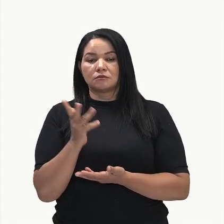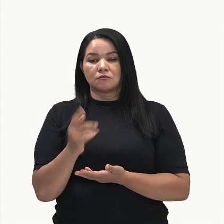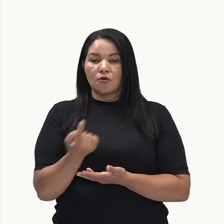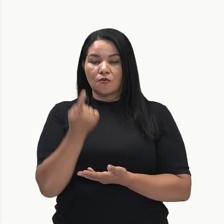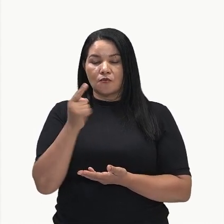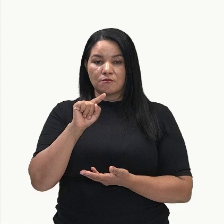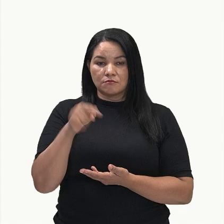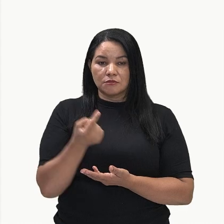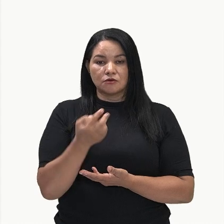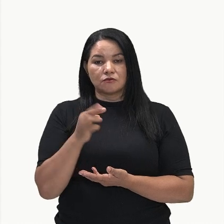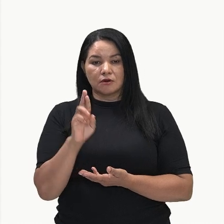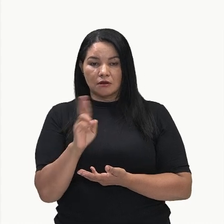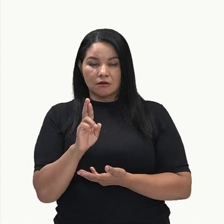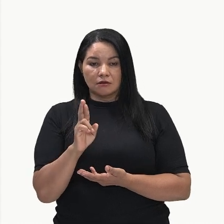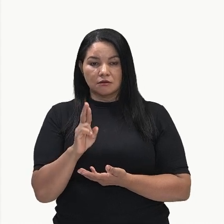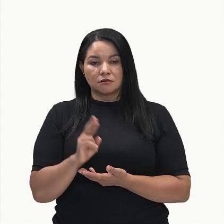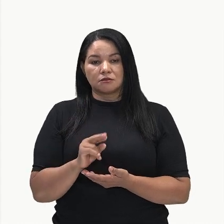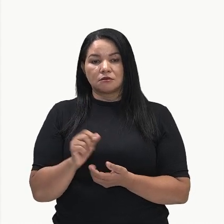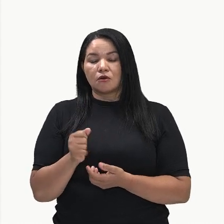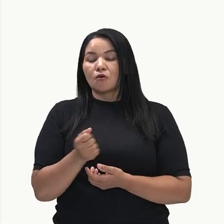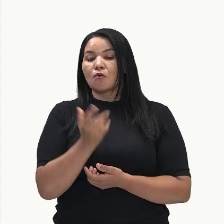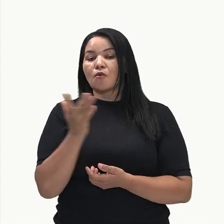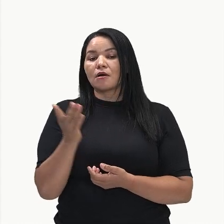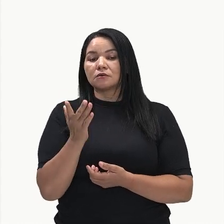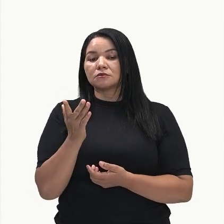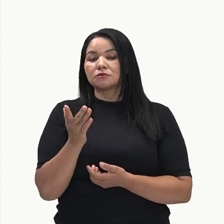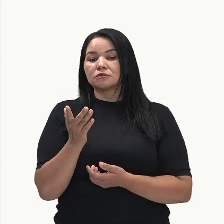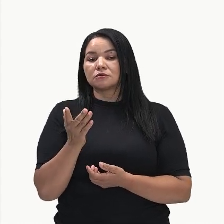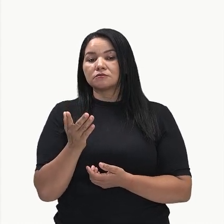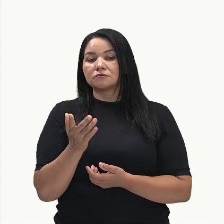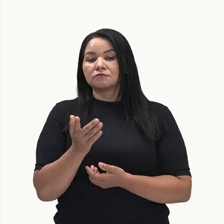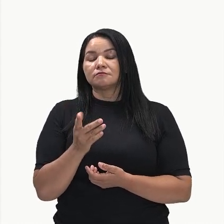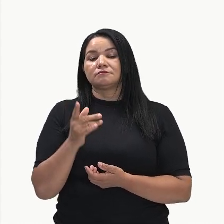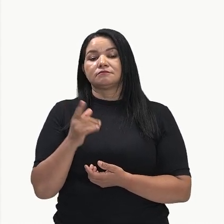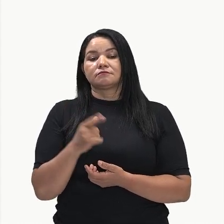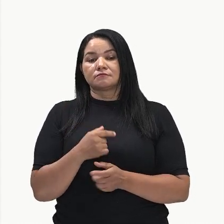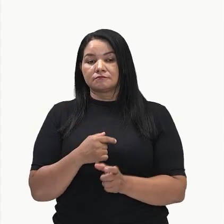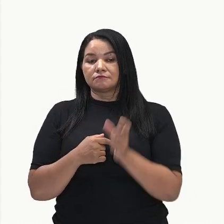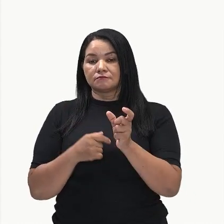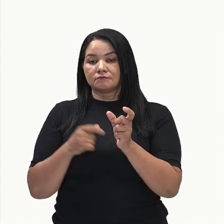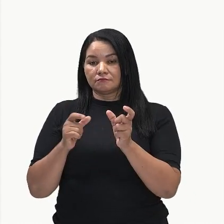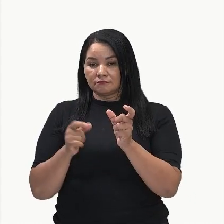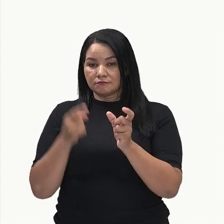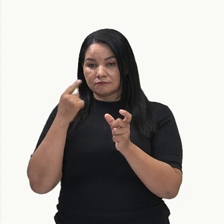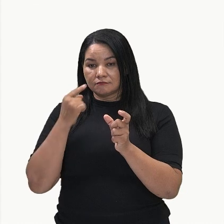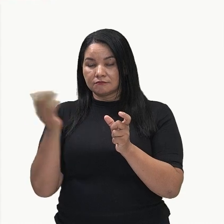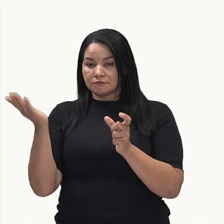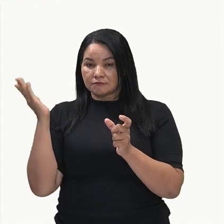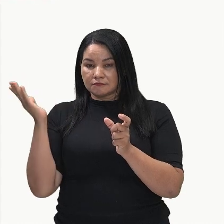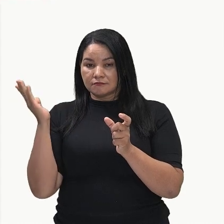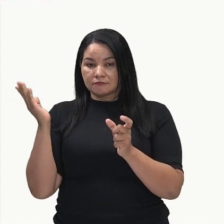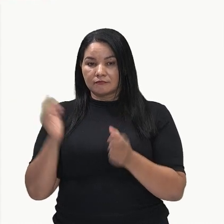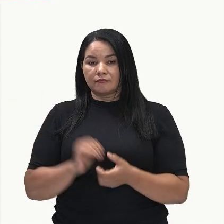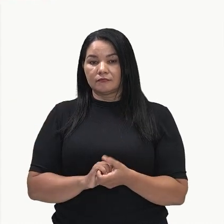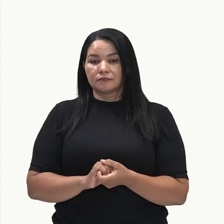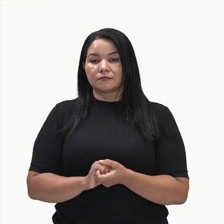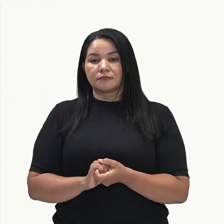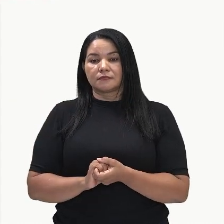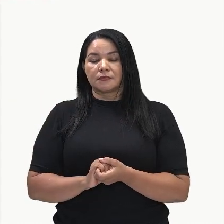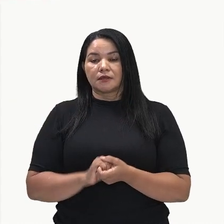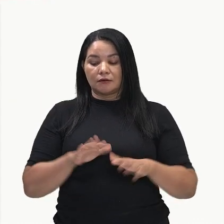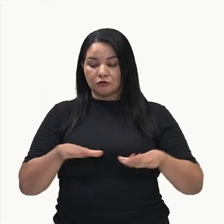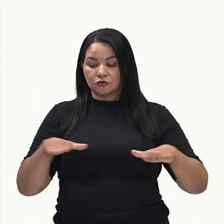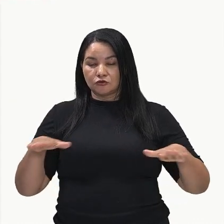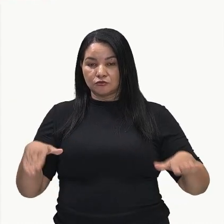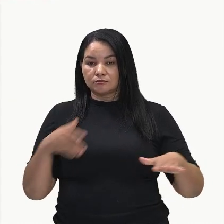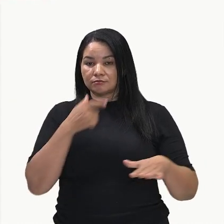R$1.000. Quantos aparecem nesta foto? Quantos niños aparecem